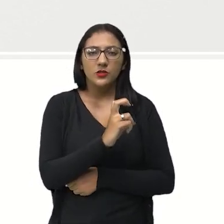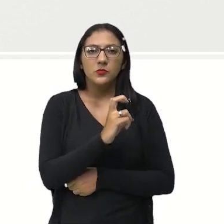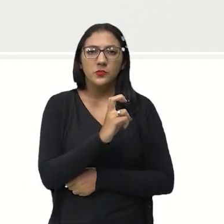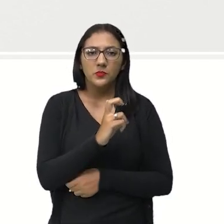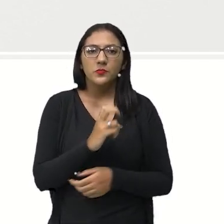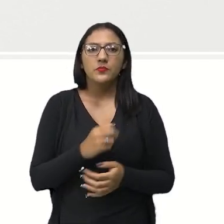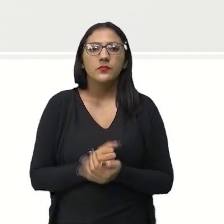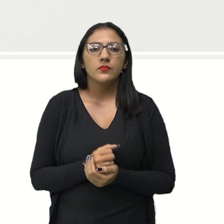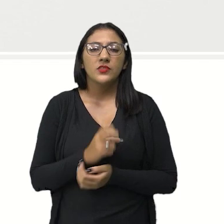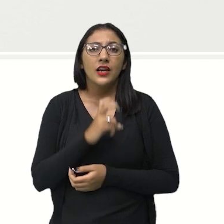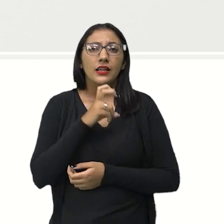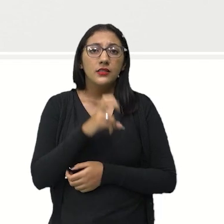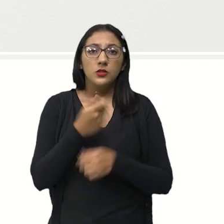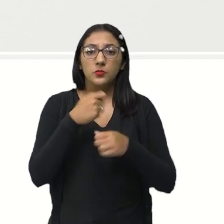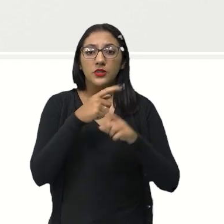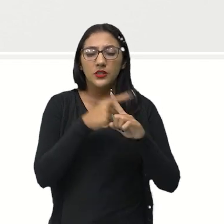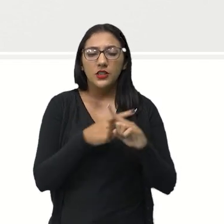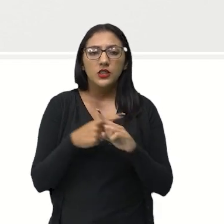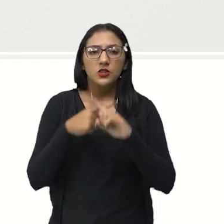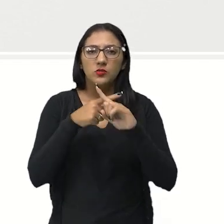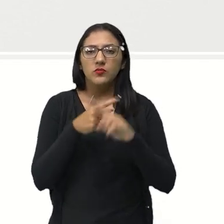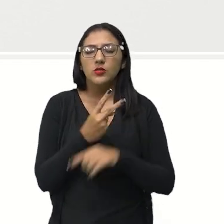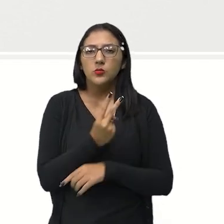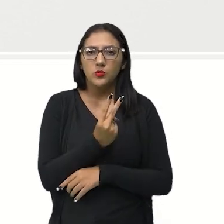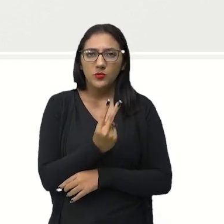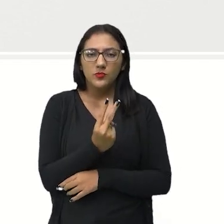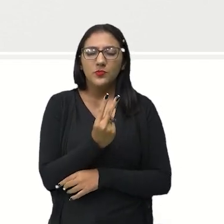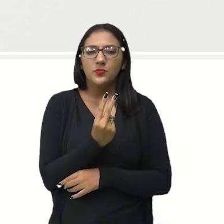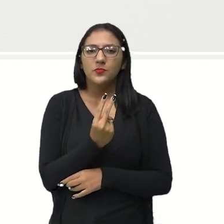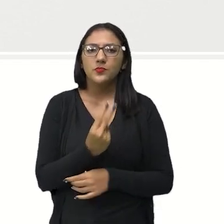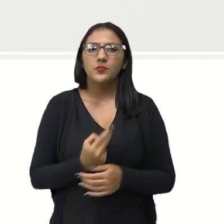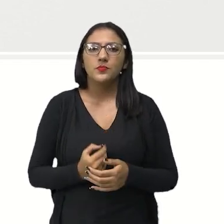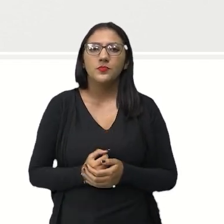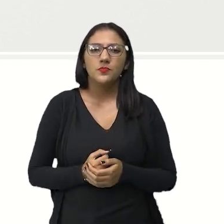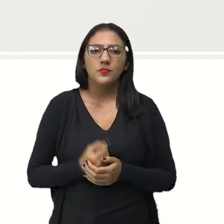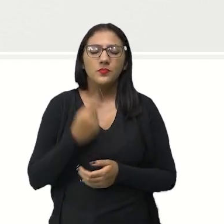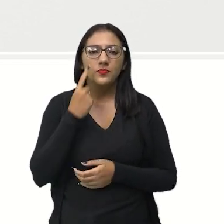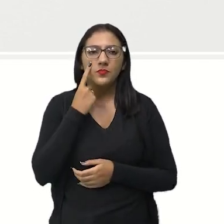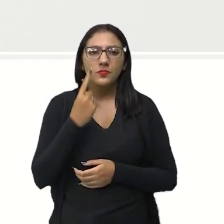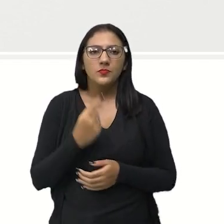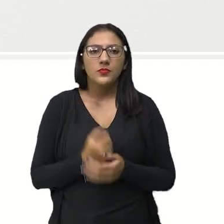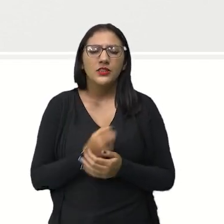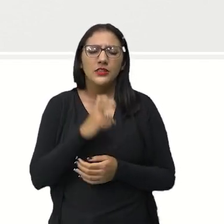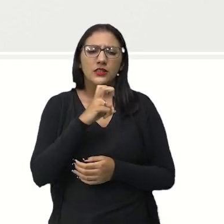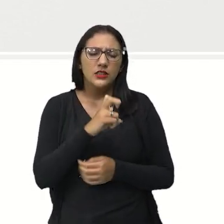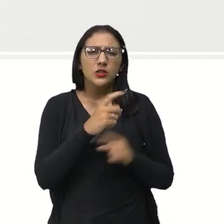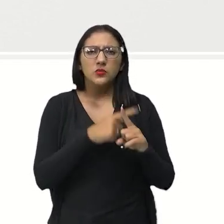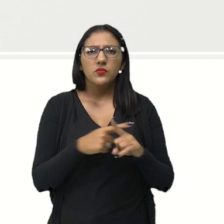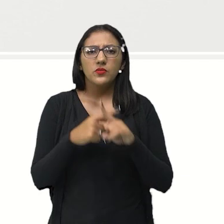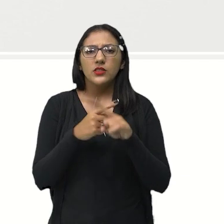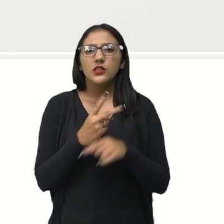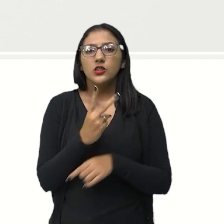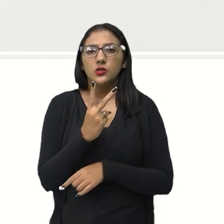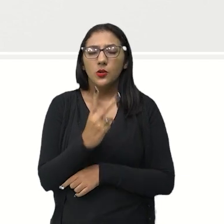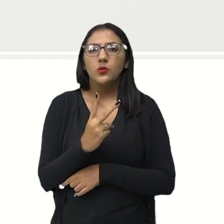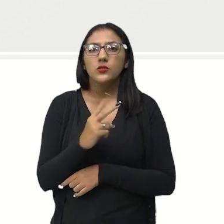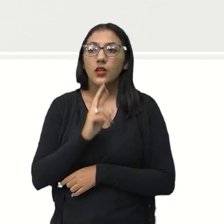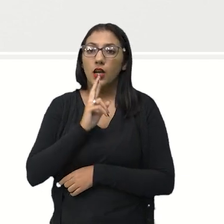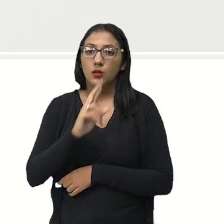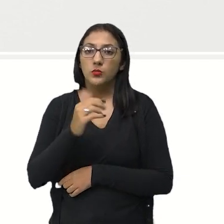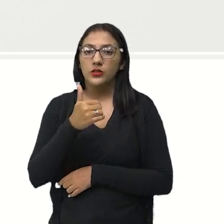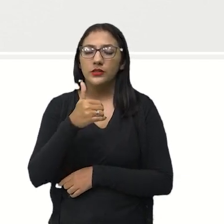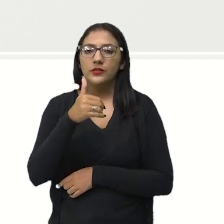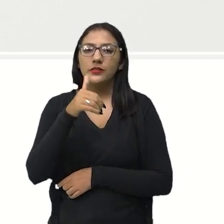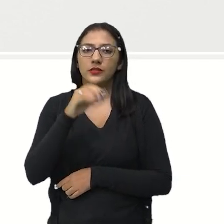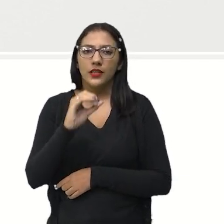Esse 5 multiplica então com 2. 5 vezes 2 vai dar